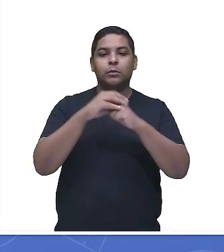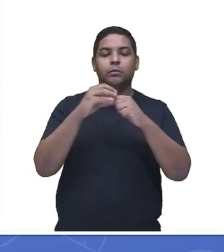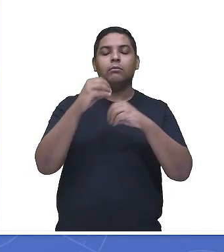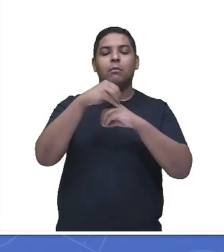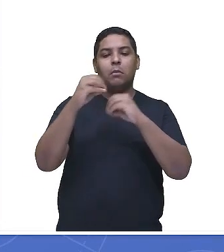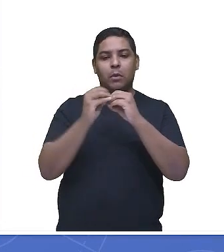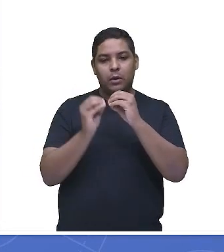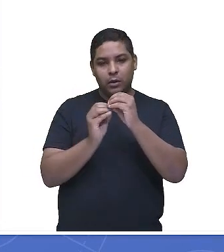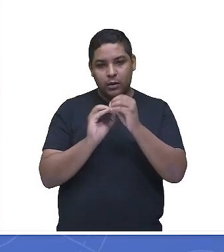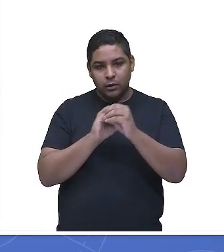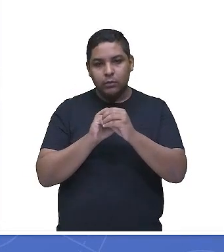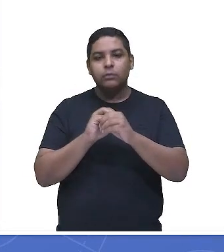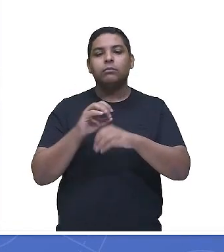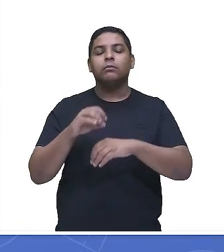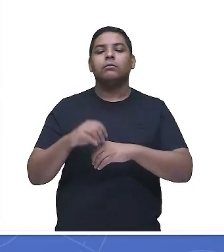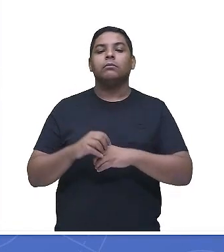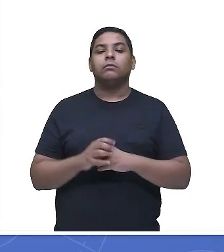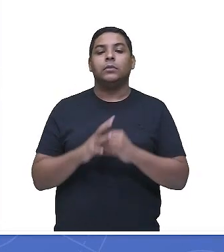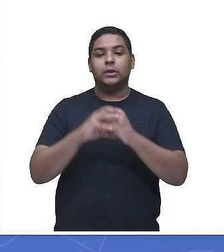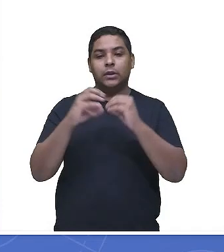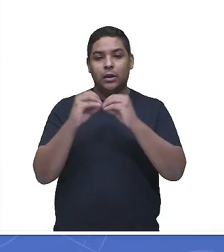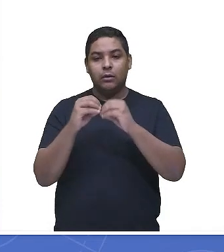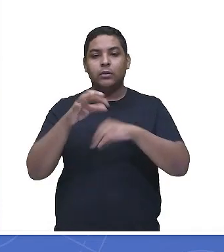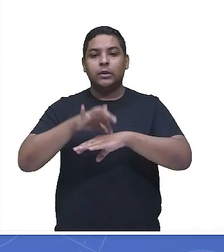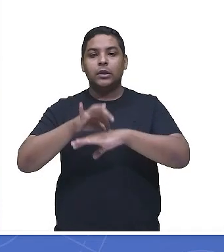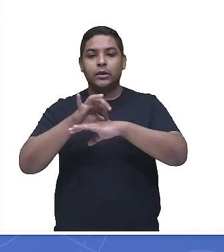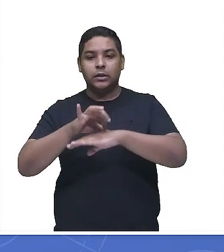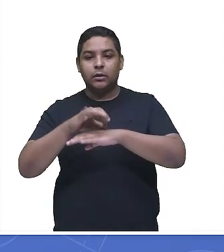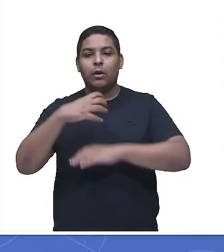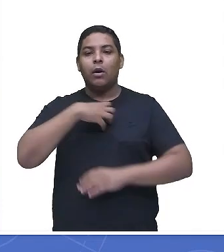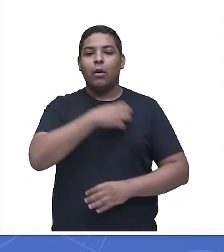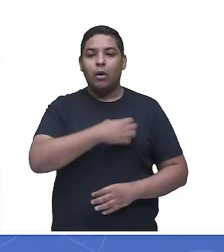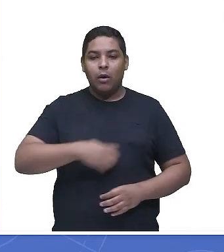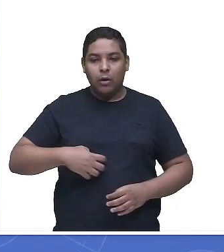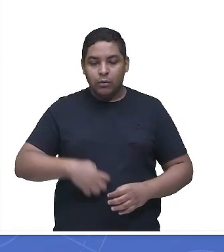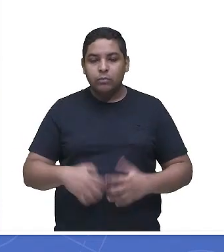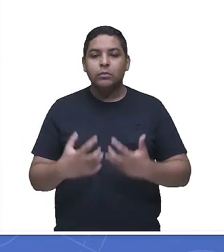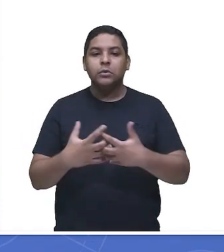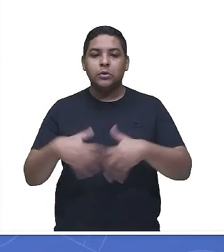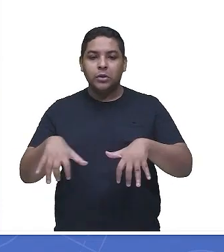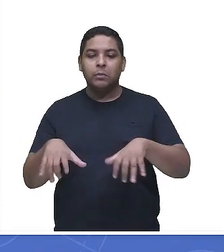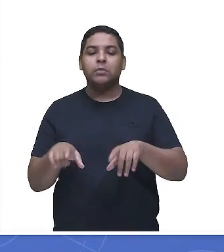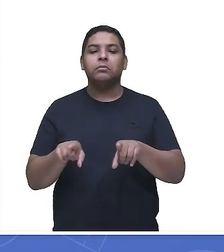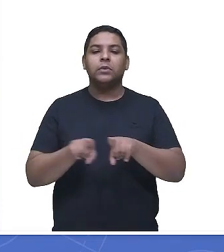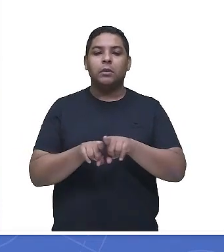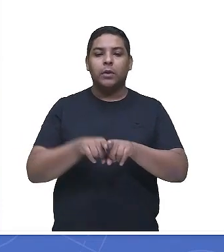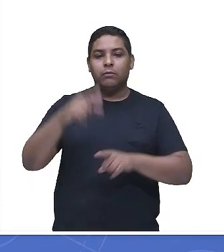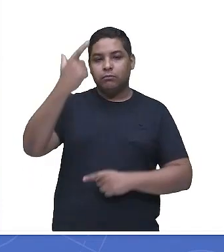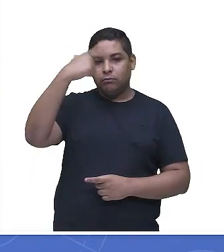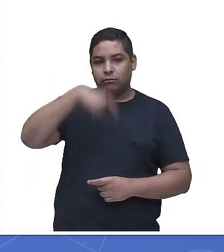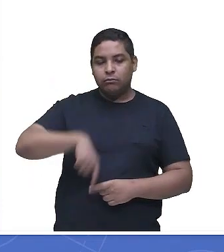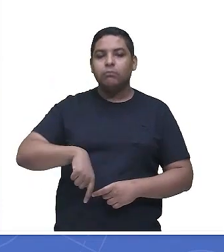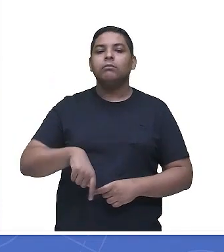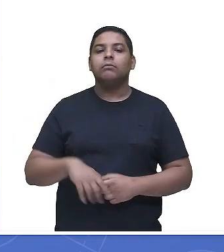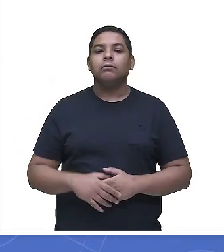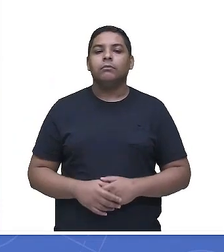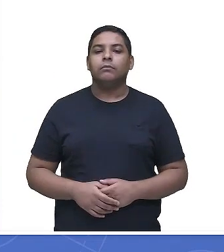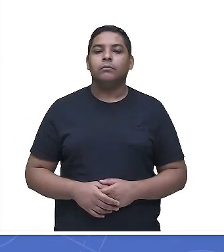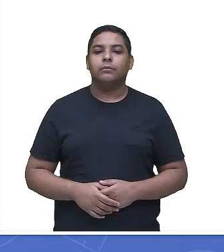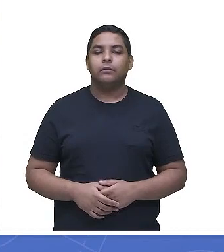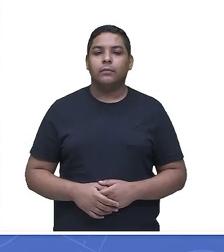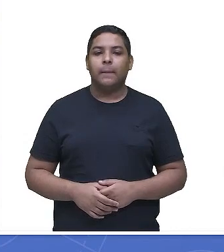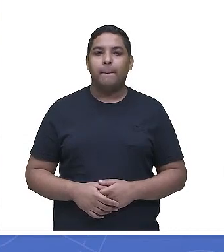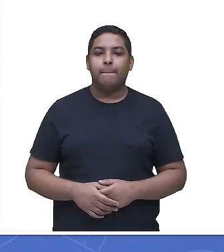órgão, sistema, organismo. Aí, José, faltou a segunda parte aqui, José, tá? População, comunidade, ecossistema